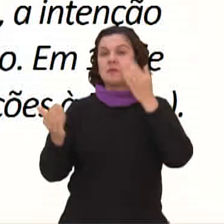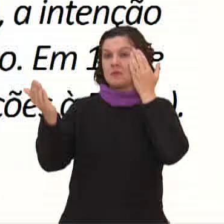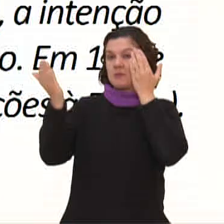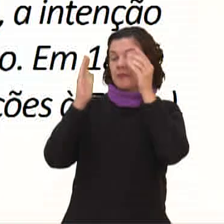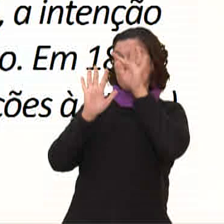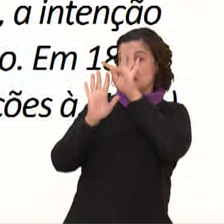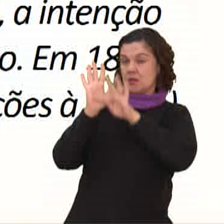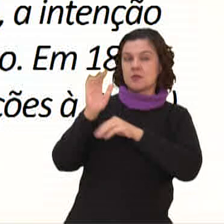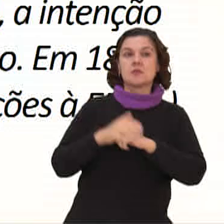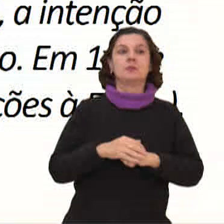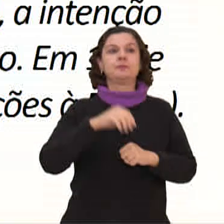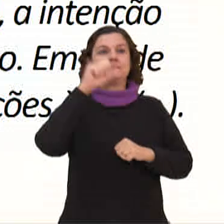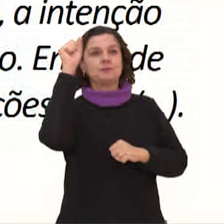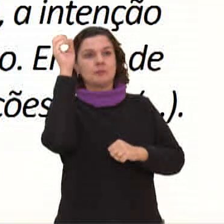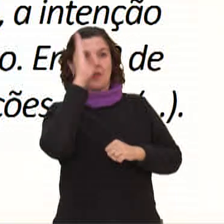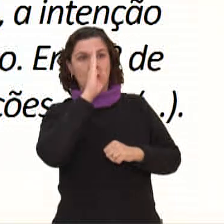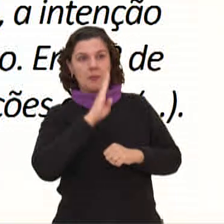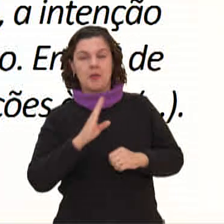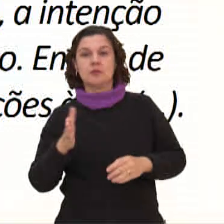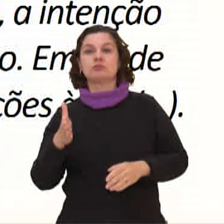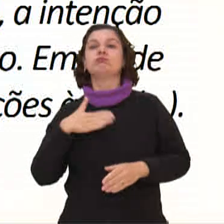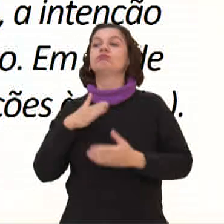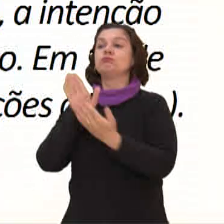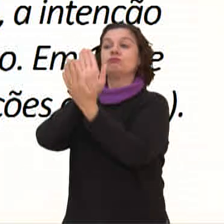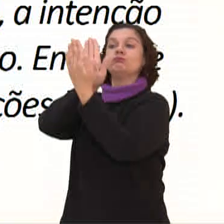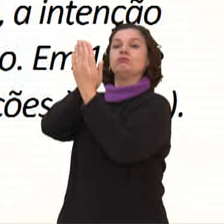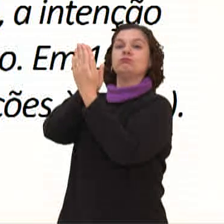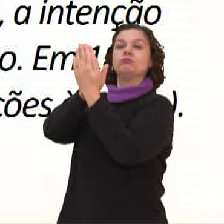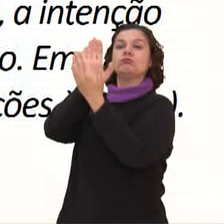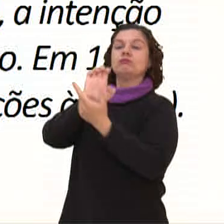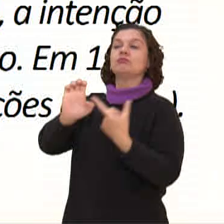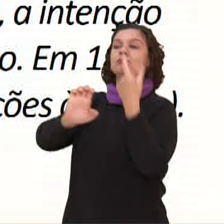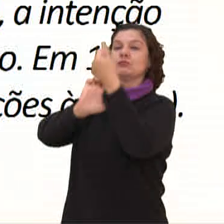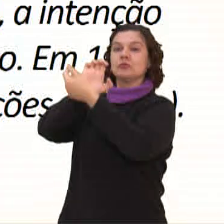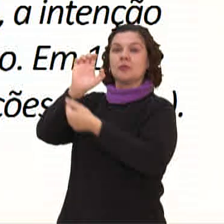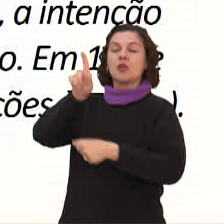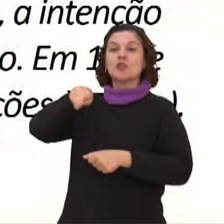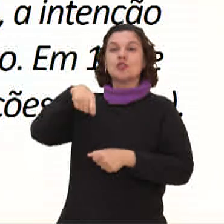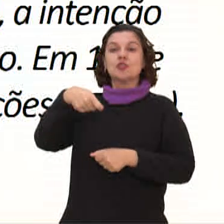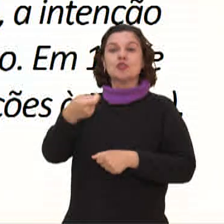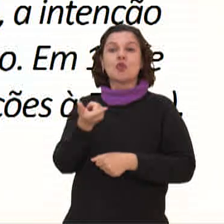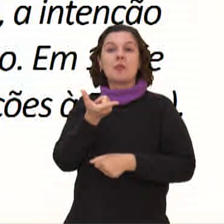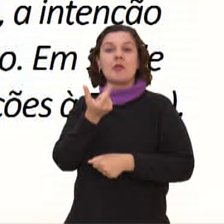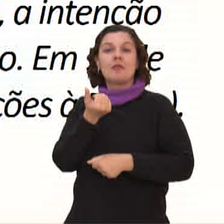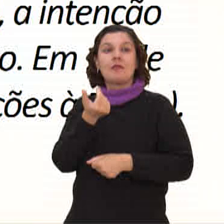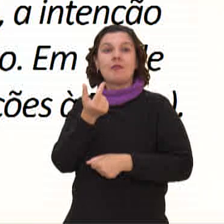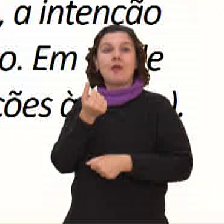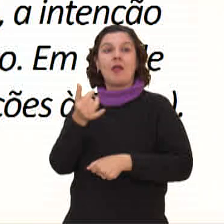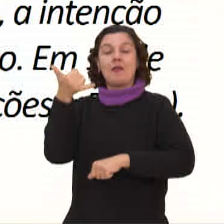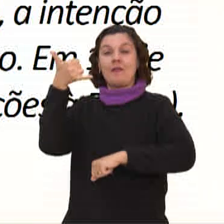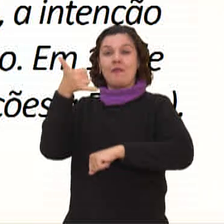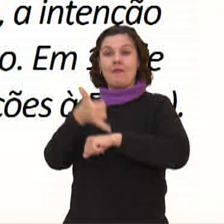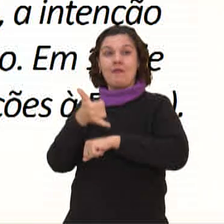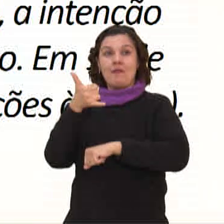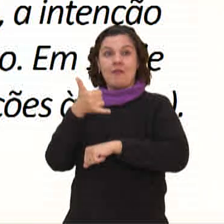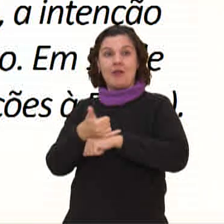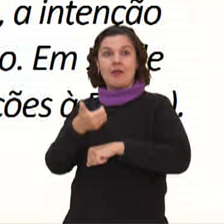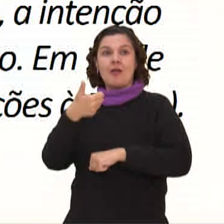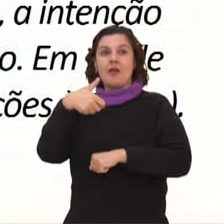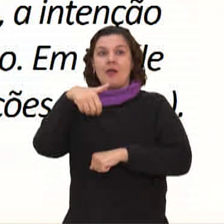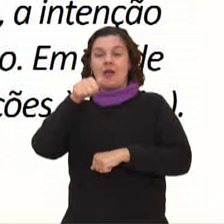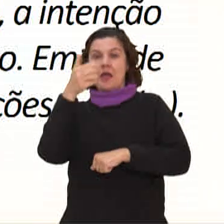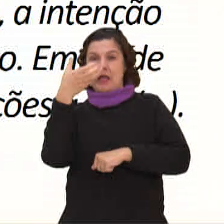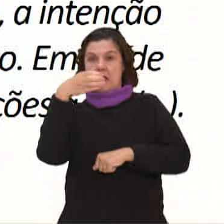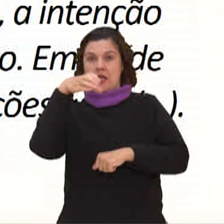Analise o texto. O Brasil peita a União Europeia sobre a taxa do aço na OMC,